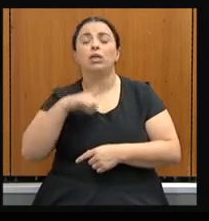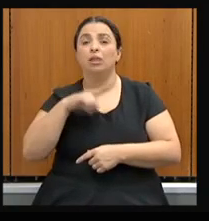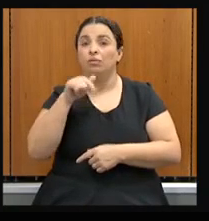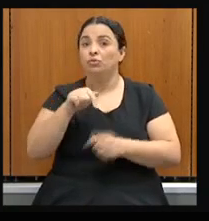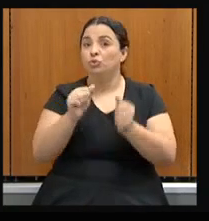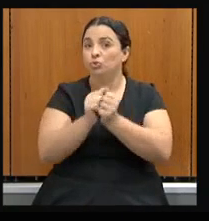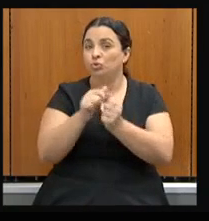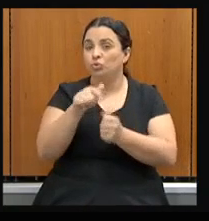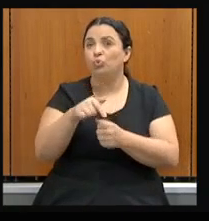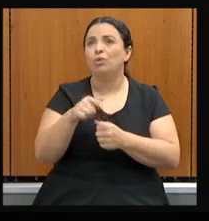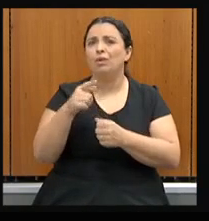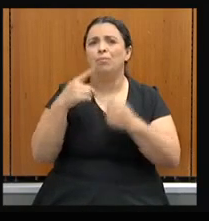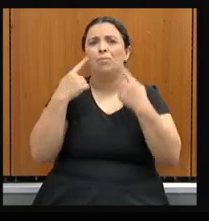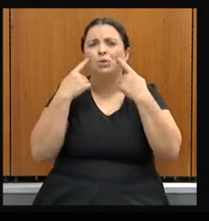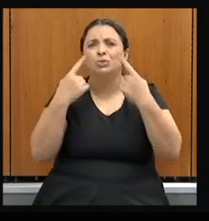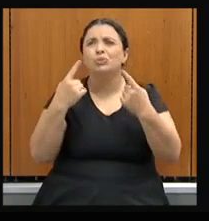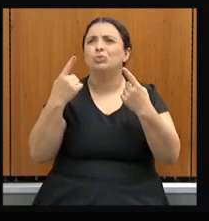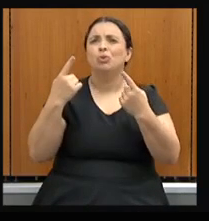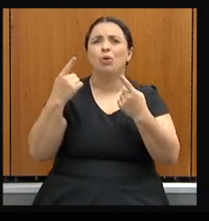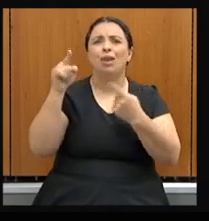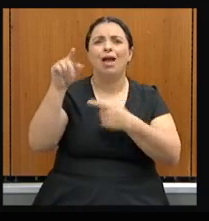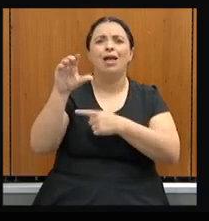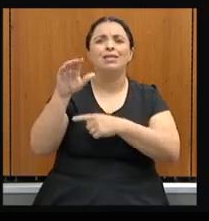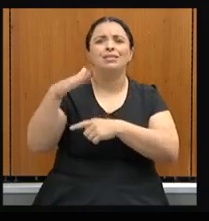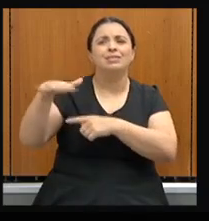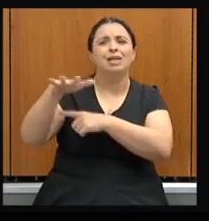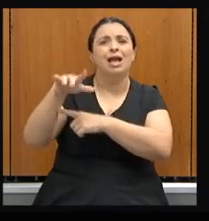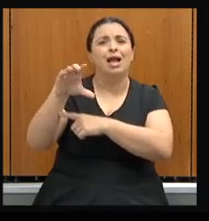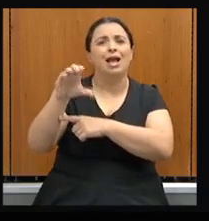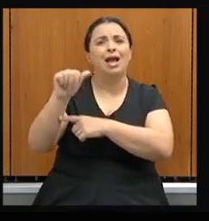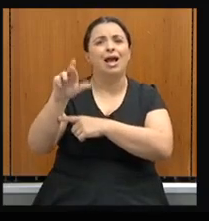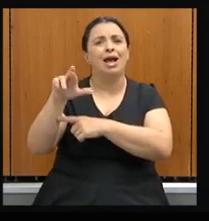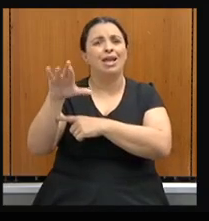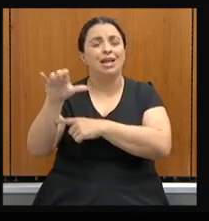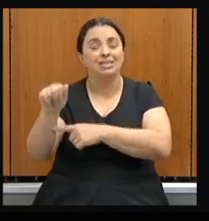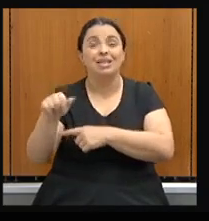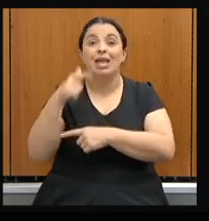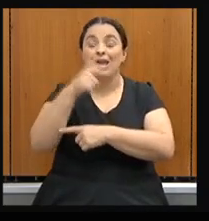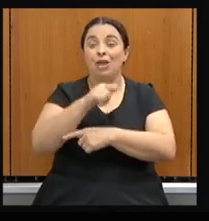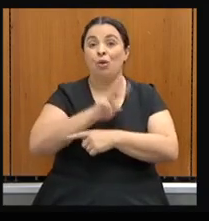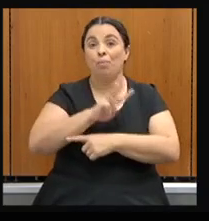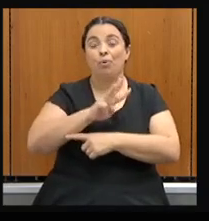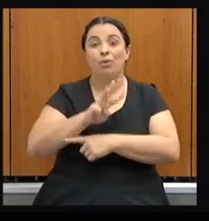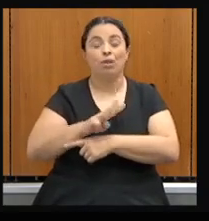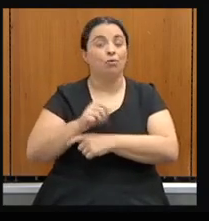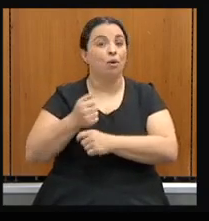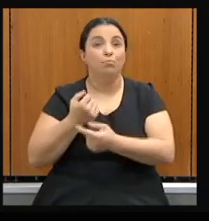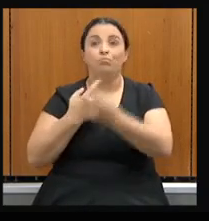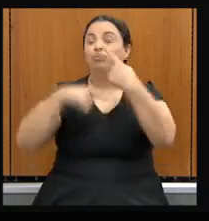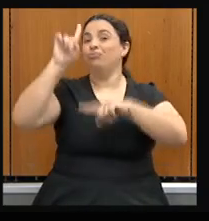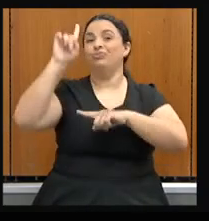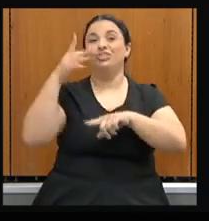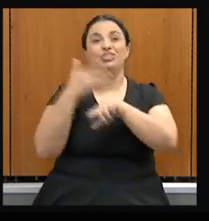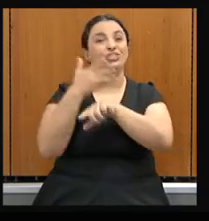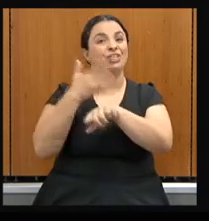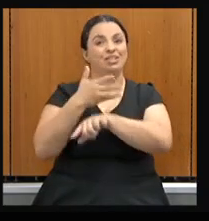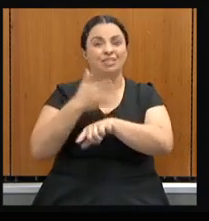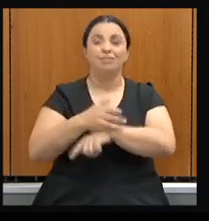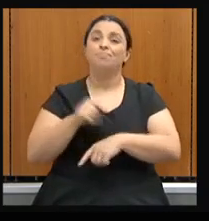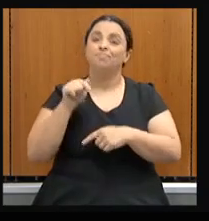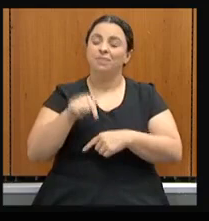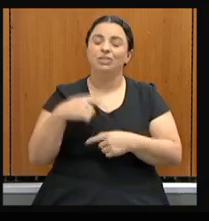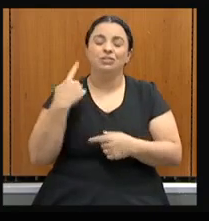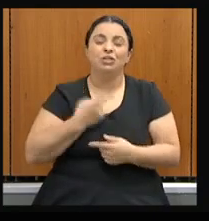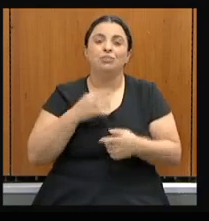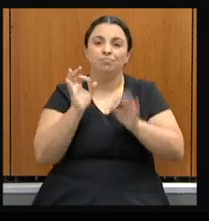Repórter do Caraça, nosso portal realmente deu um surto absurdo. Então, é isso que a gente tem